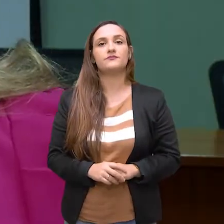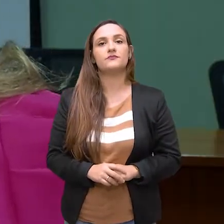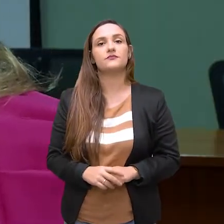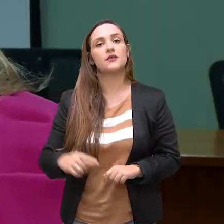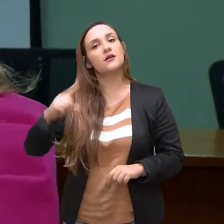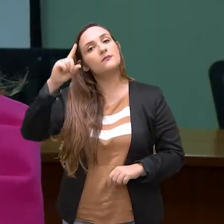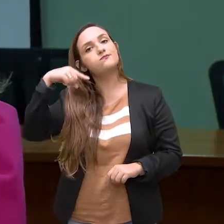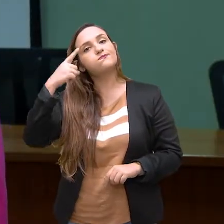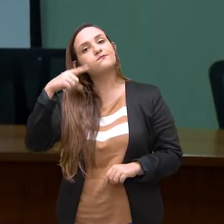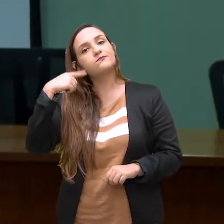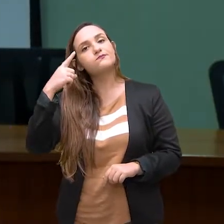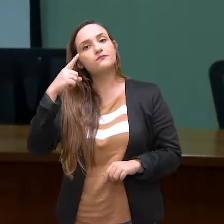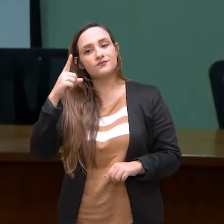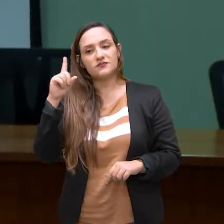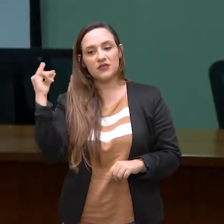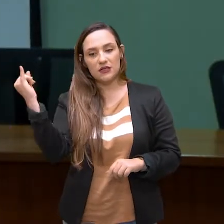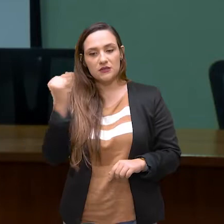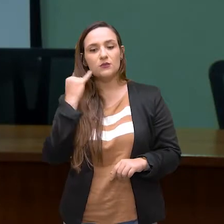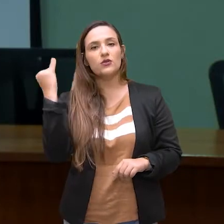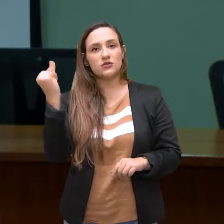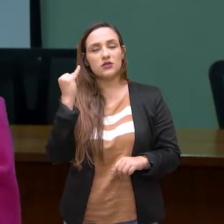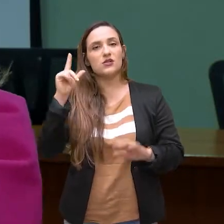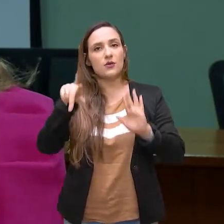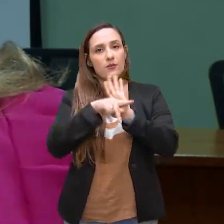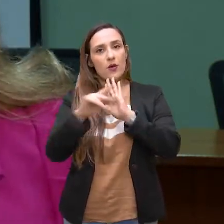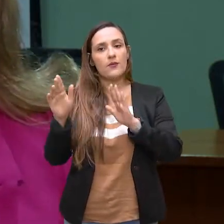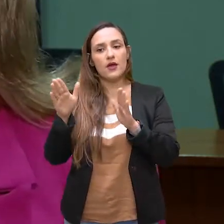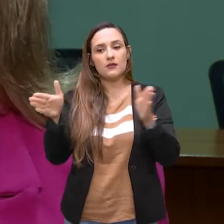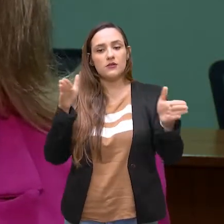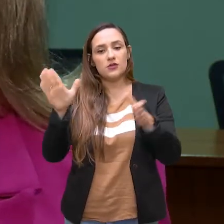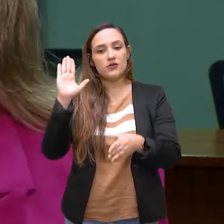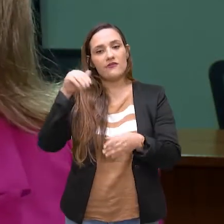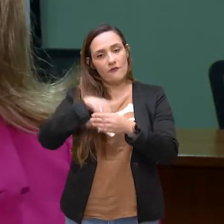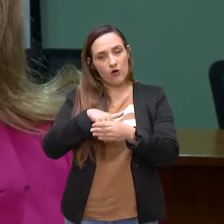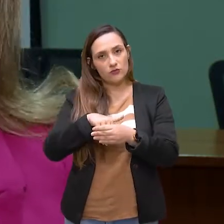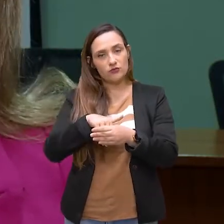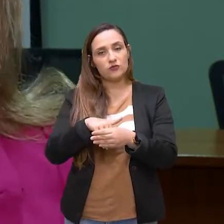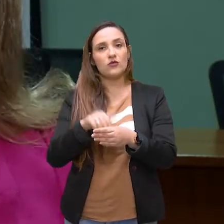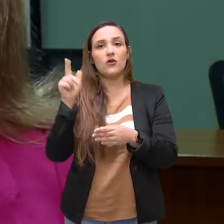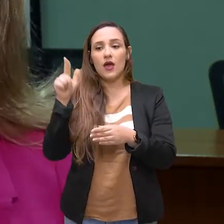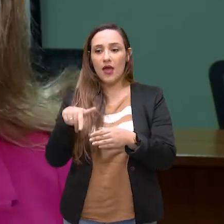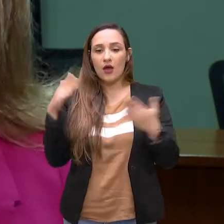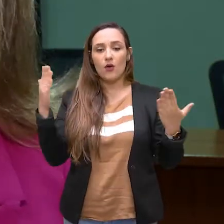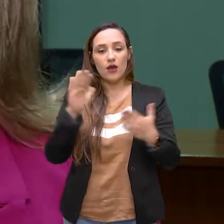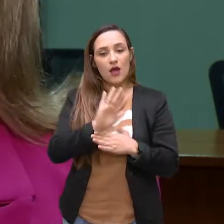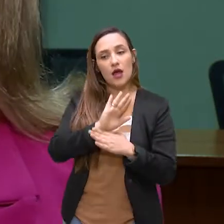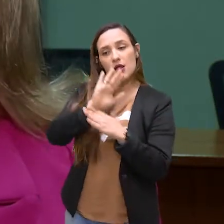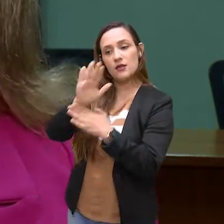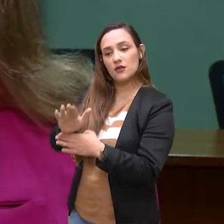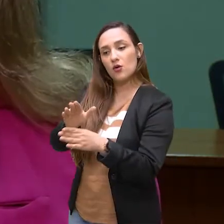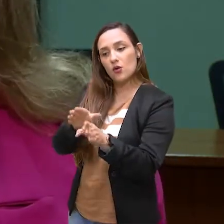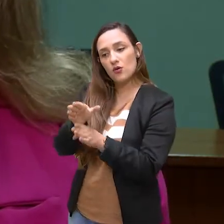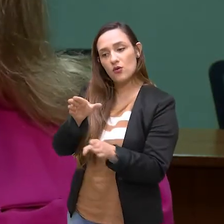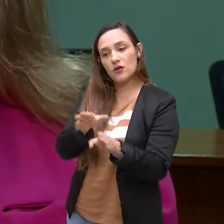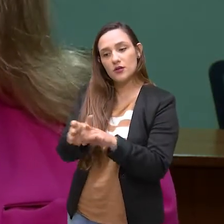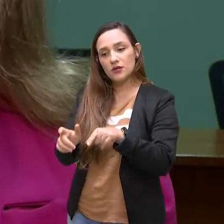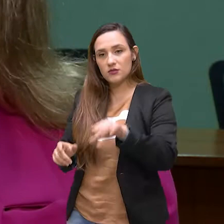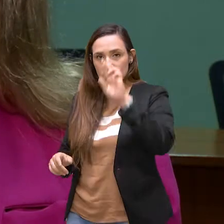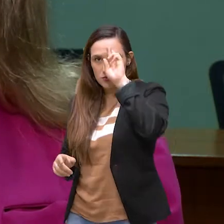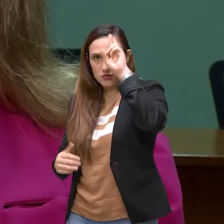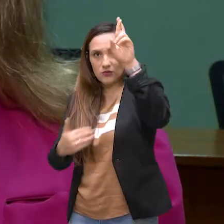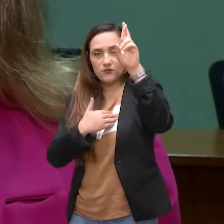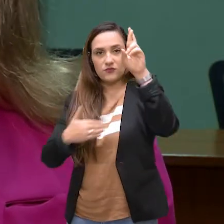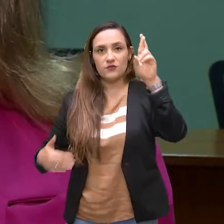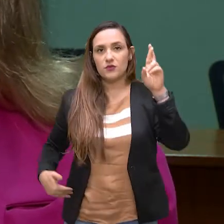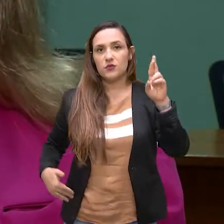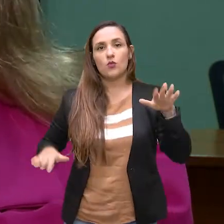importância do direito eleitoral nesse ano é indiscutível e a PGE vem com seu papel de prestar um assessoramento, uma orientação ao